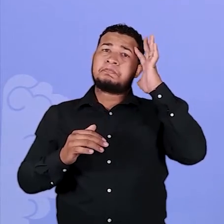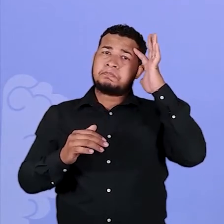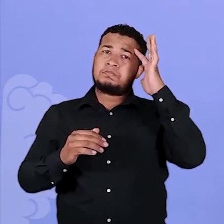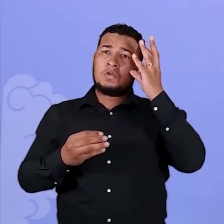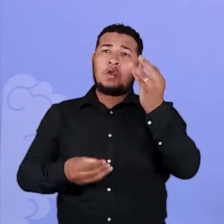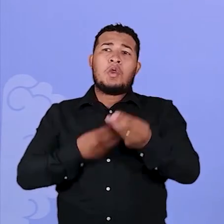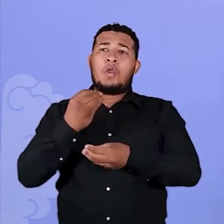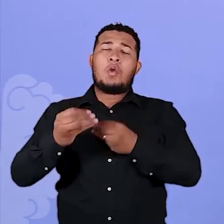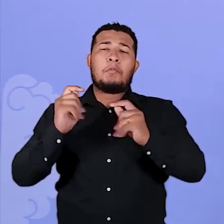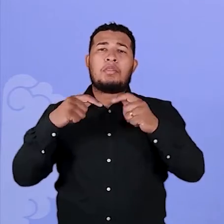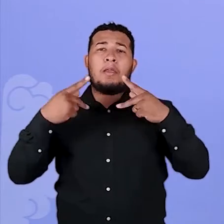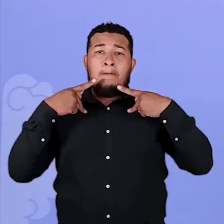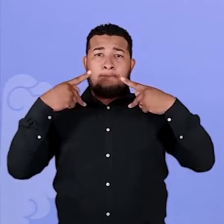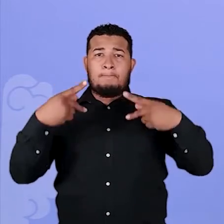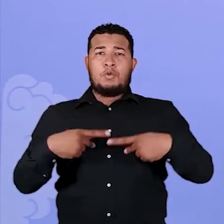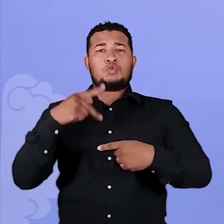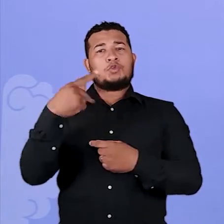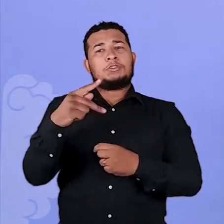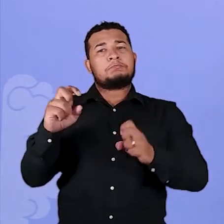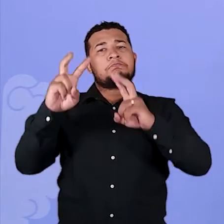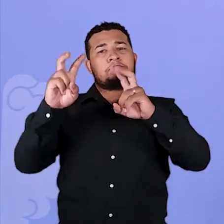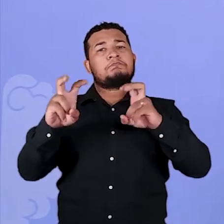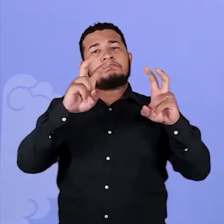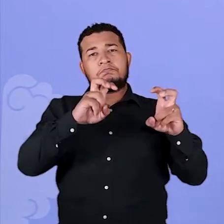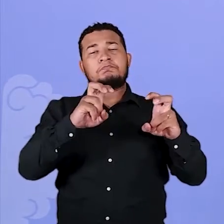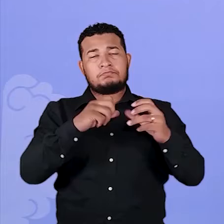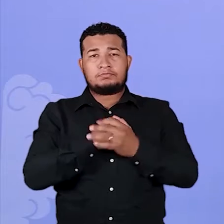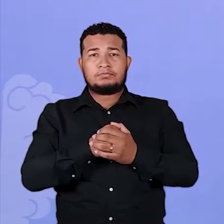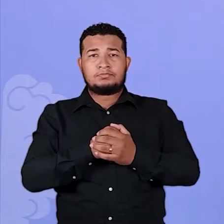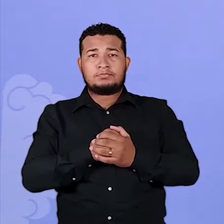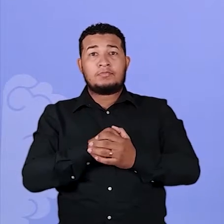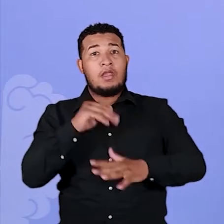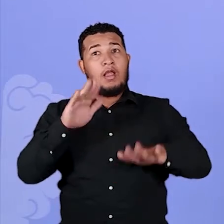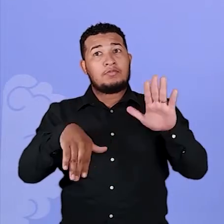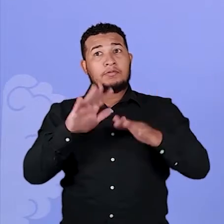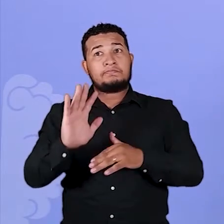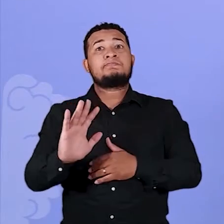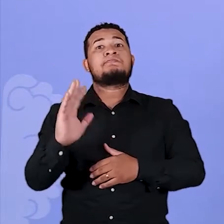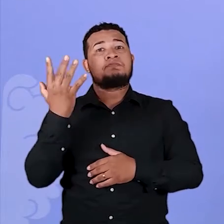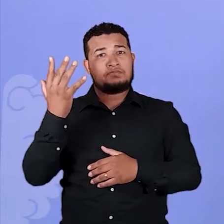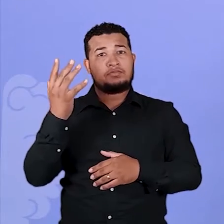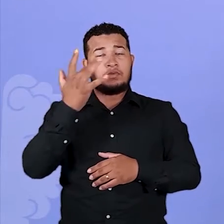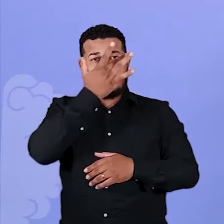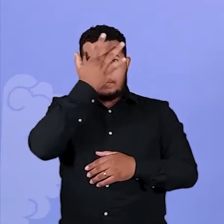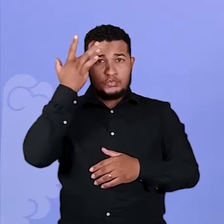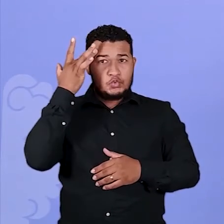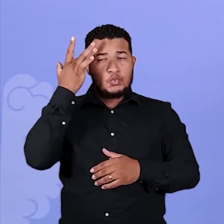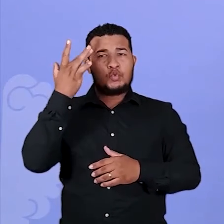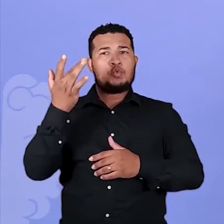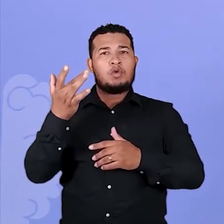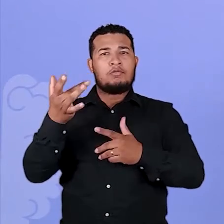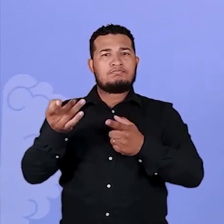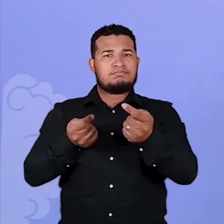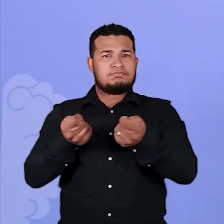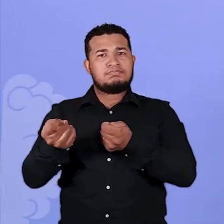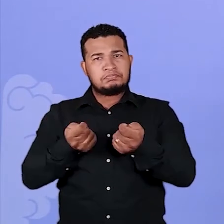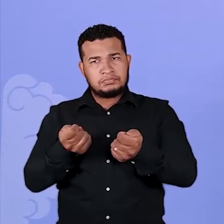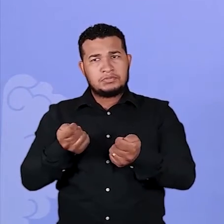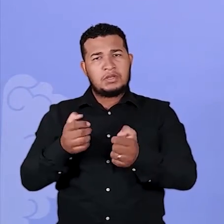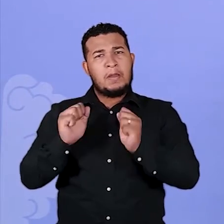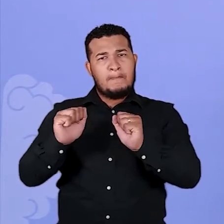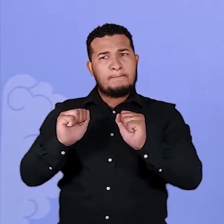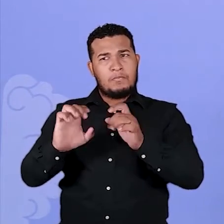pensar como você se posiciona a respeito desse poder. Será que uma pessoa, um governante,